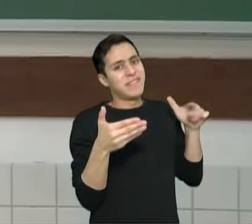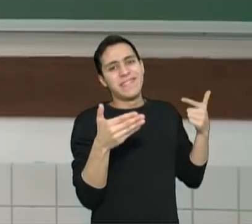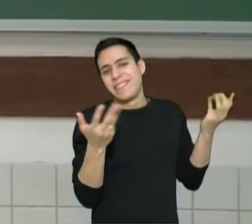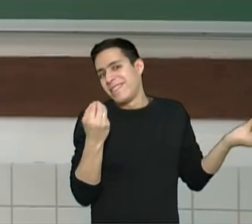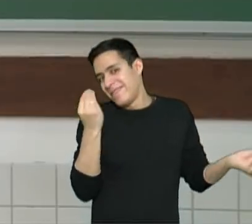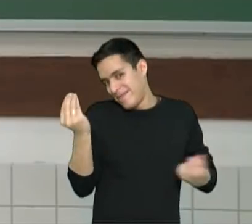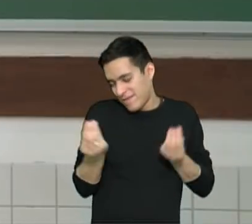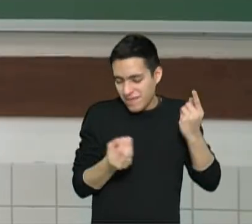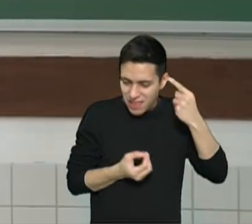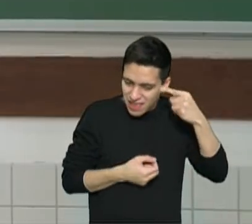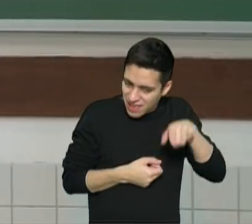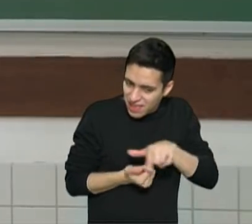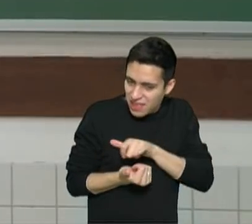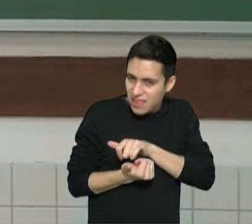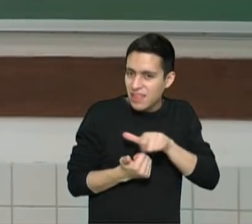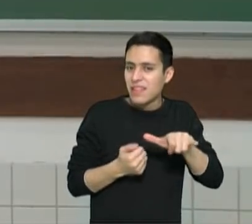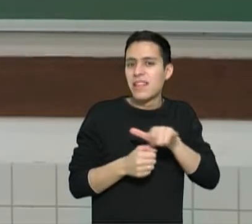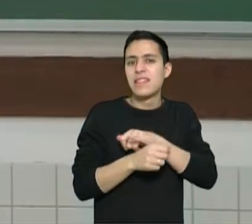existia.